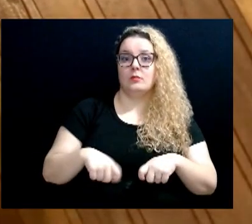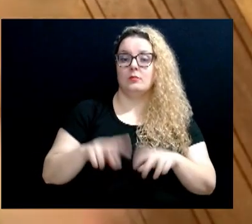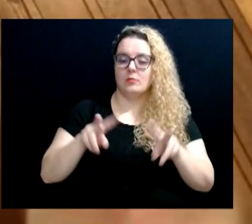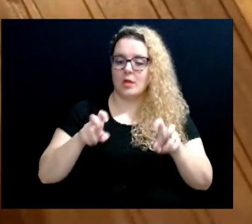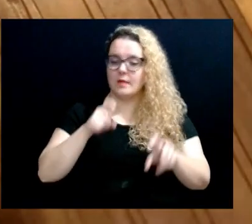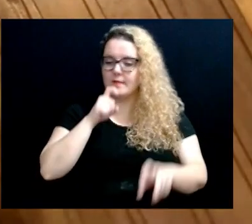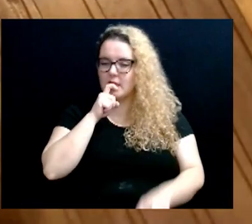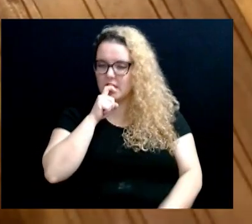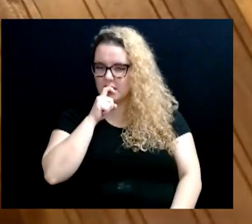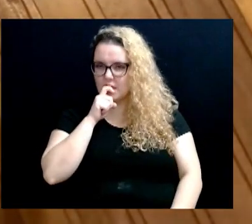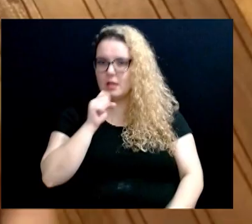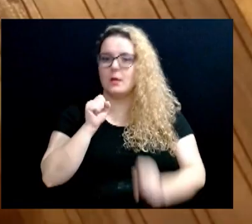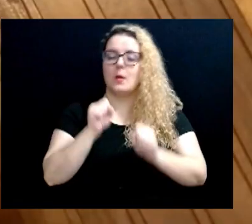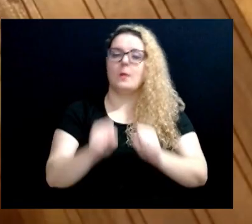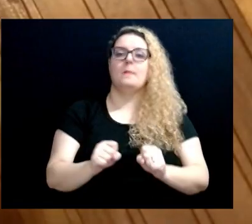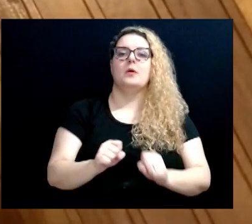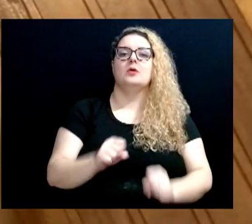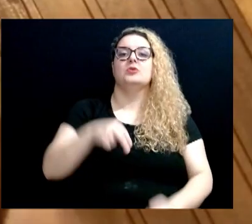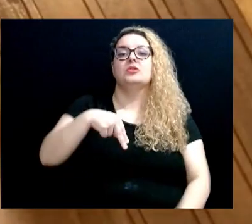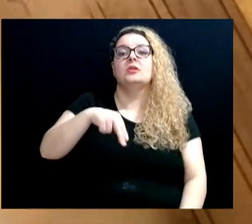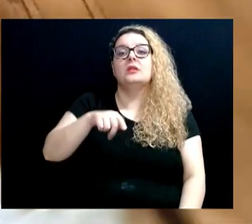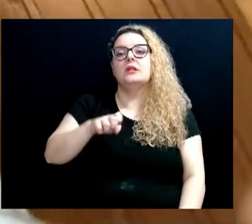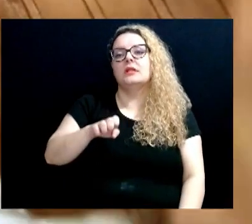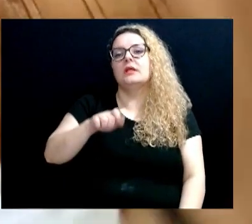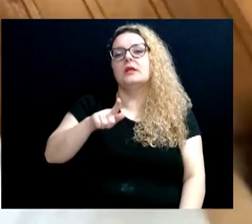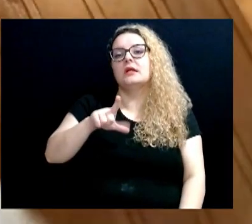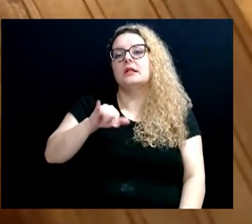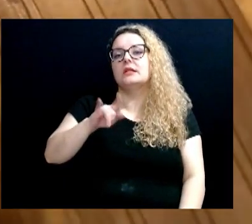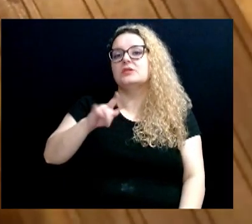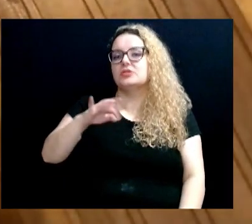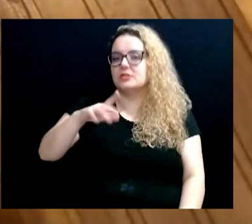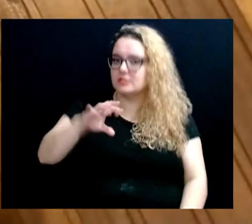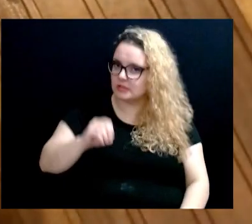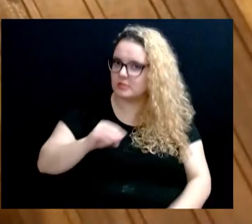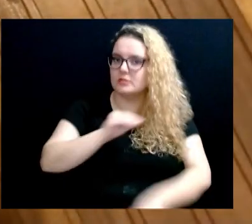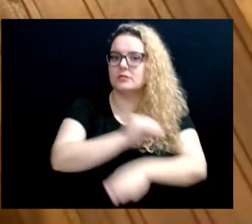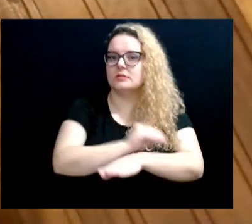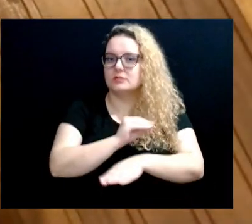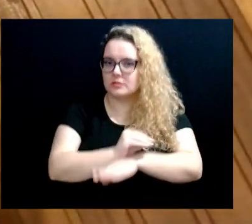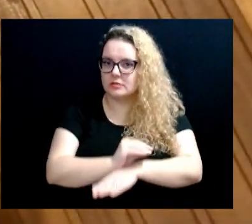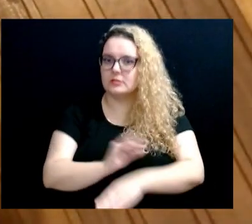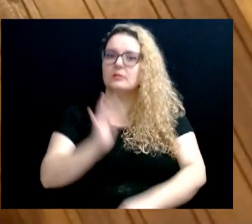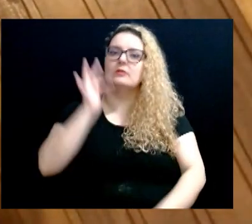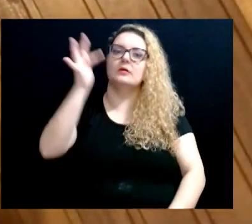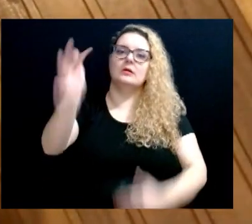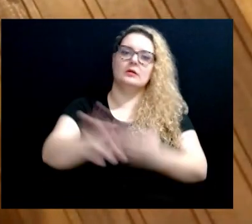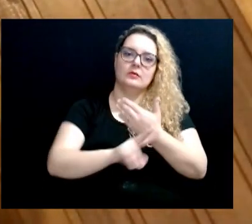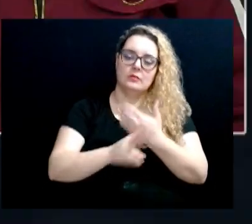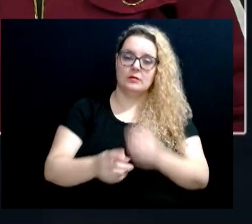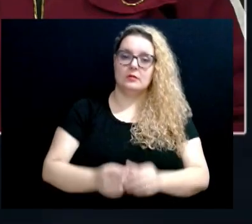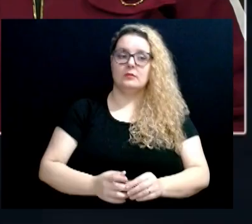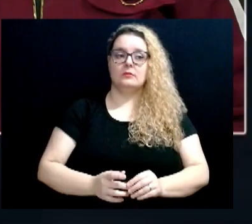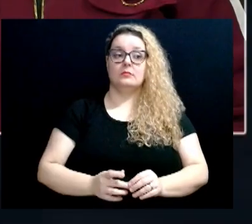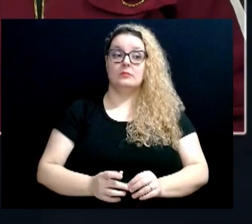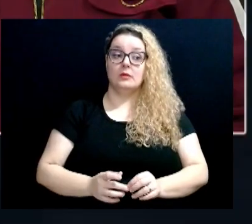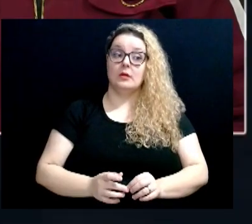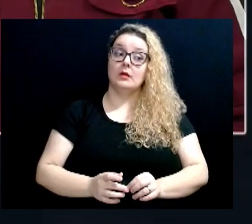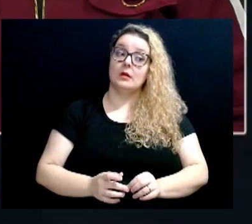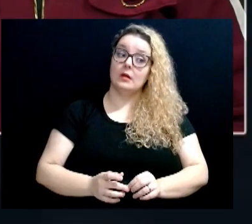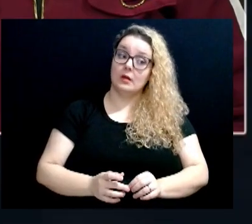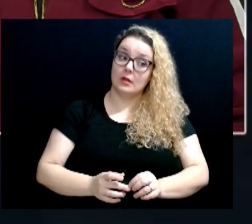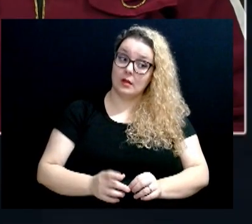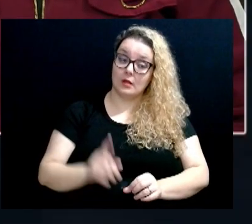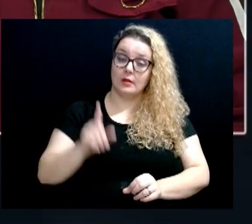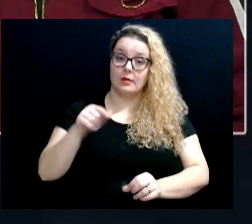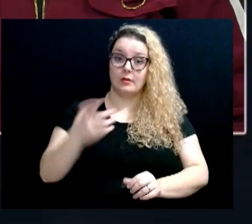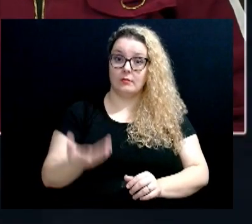acabar negligenciando esse cuidado que vai ter consequência futura. Bem, agora essa